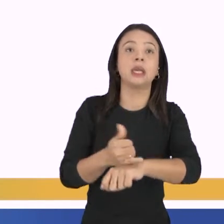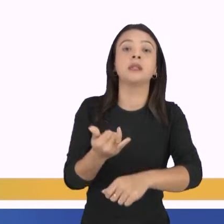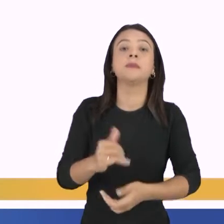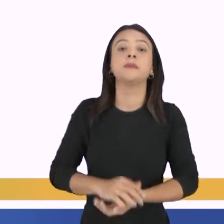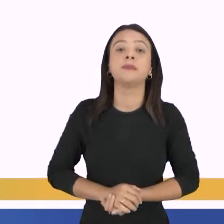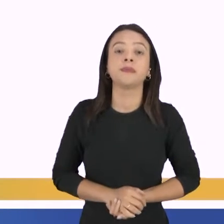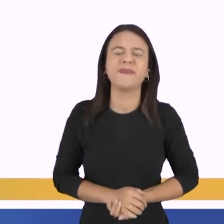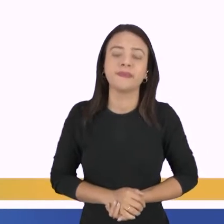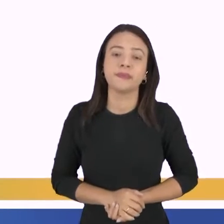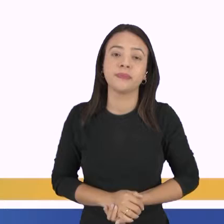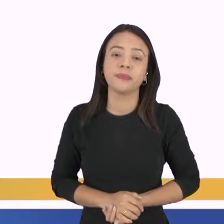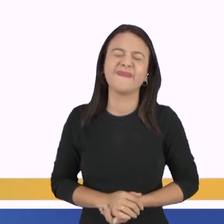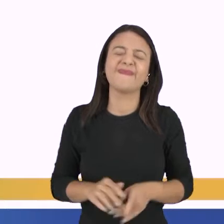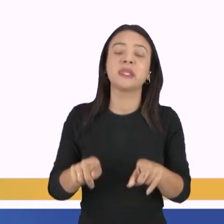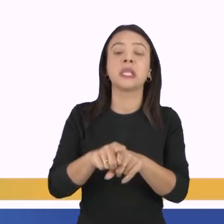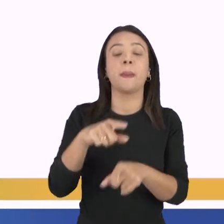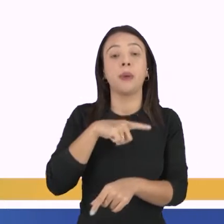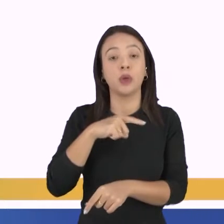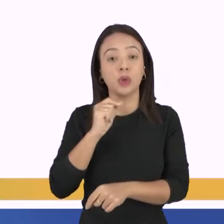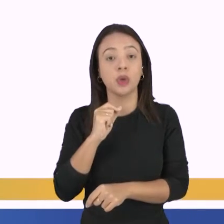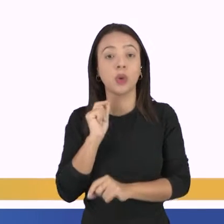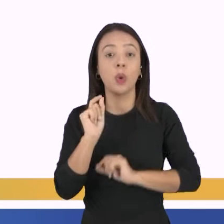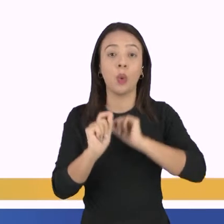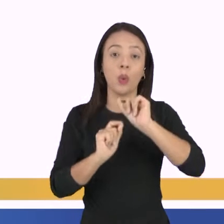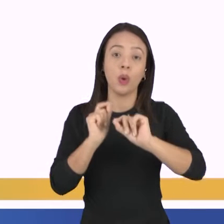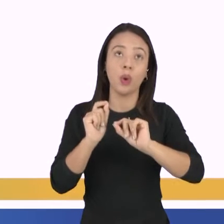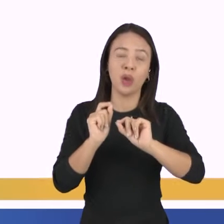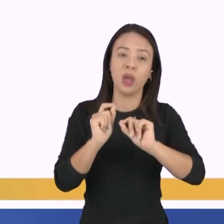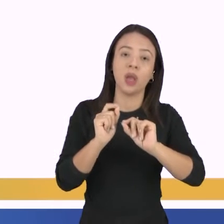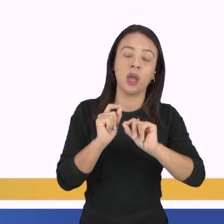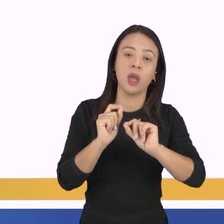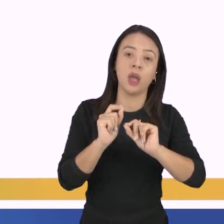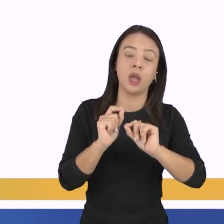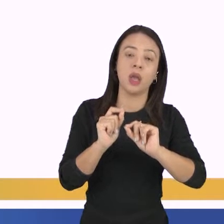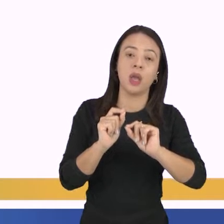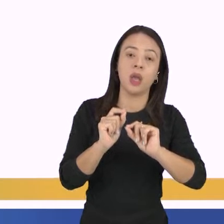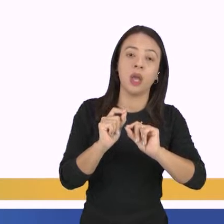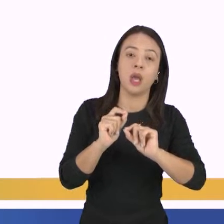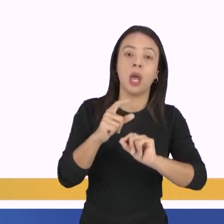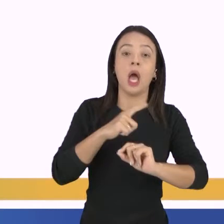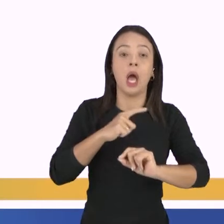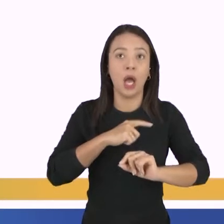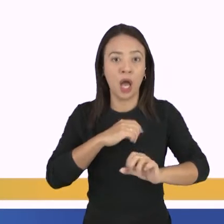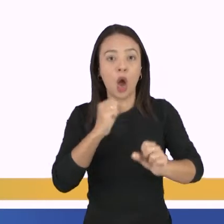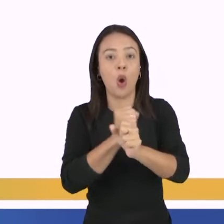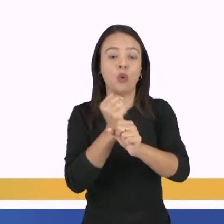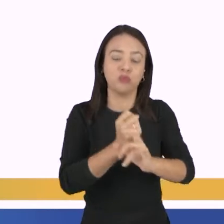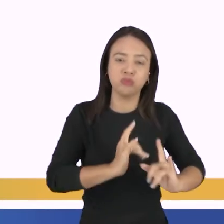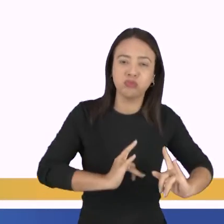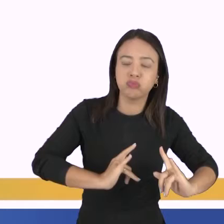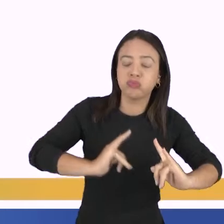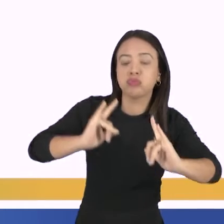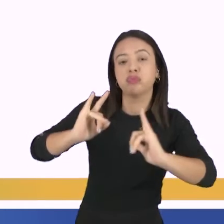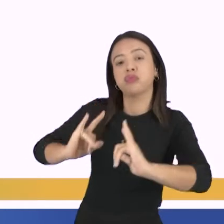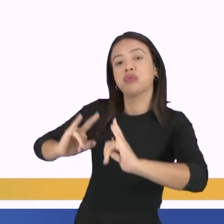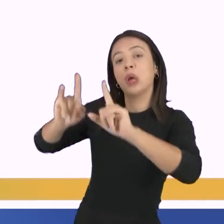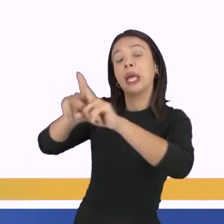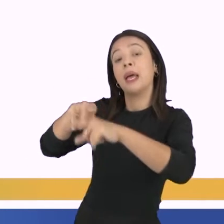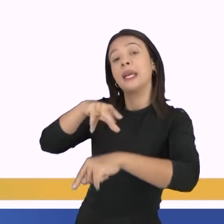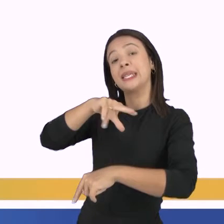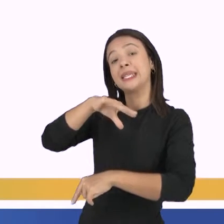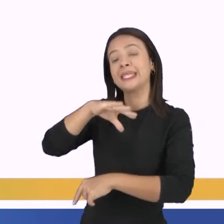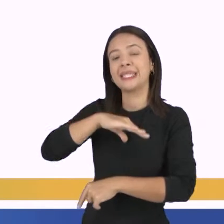urbanização, com cidades, palácios e habilidades, com as artes e as formas, né? Entre as cidades